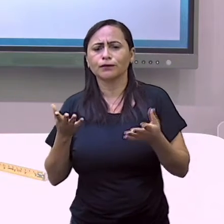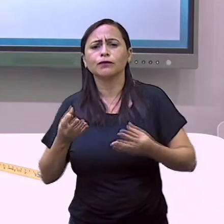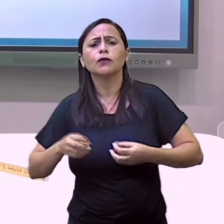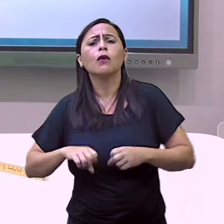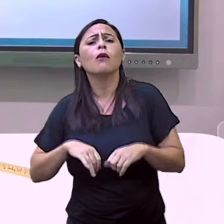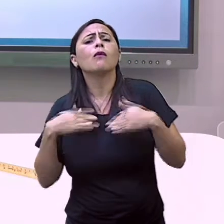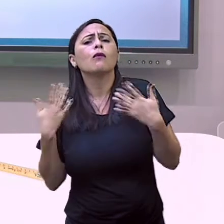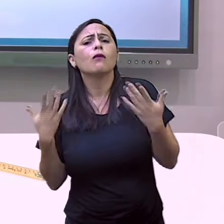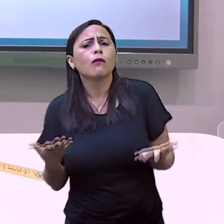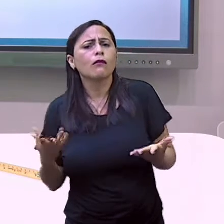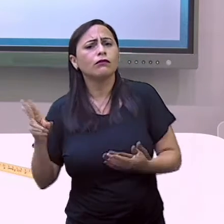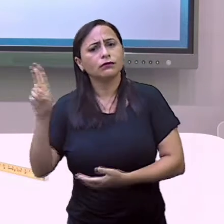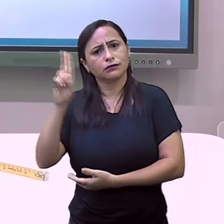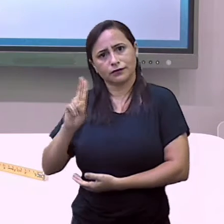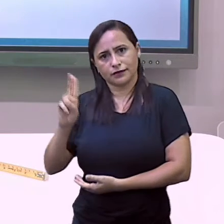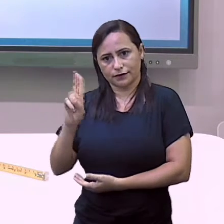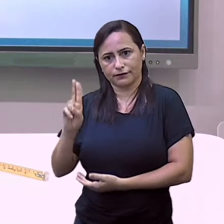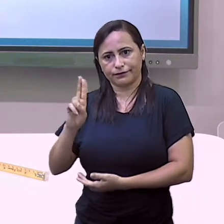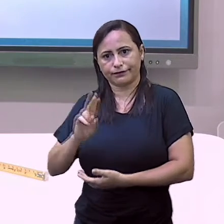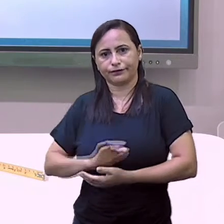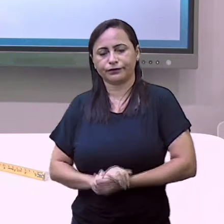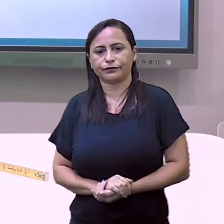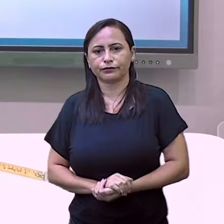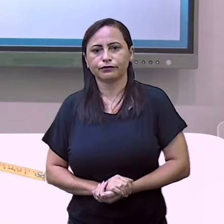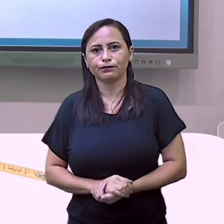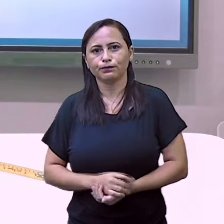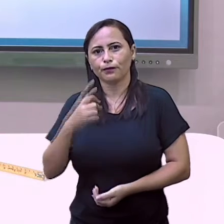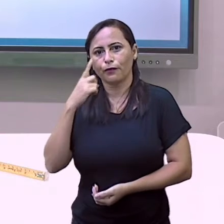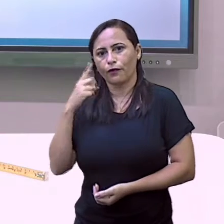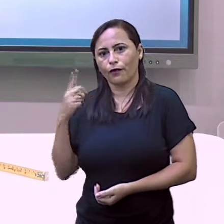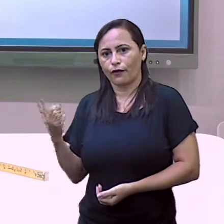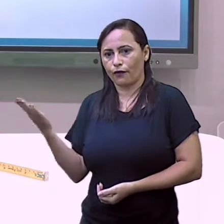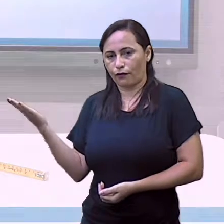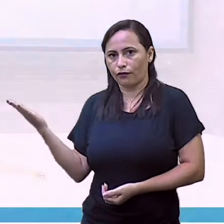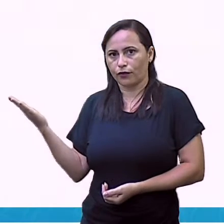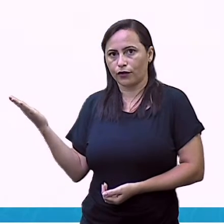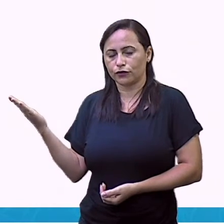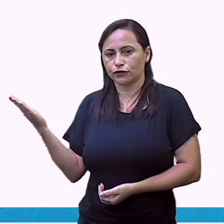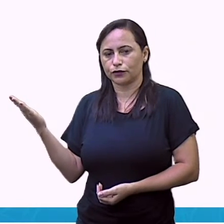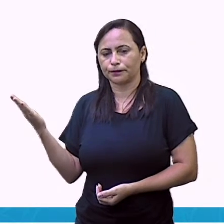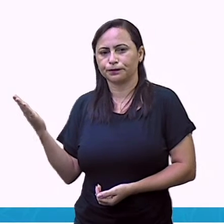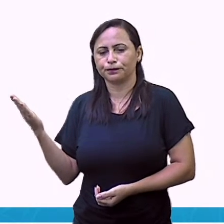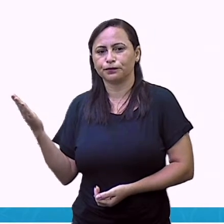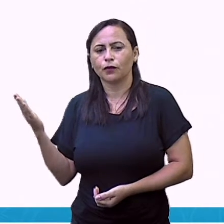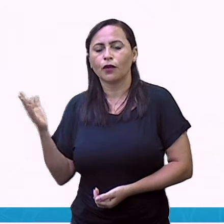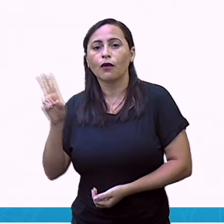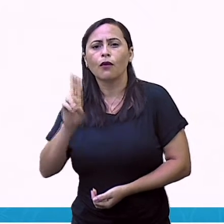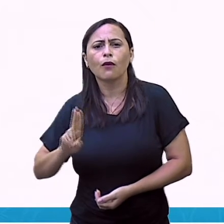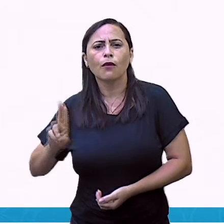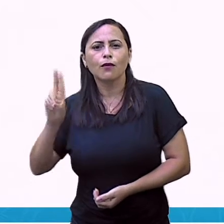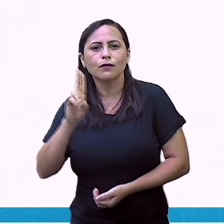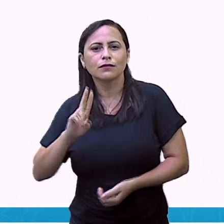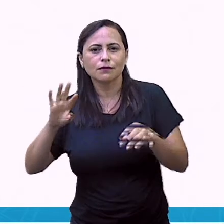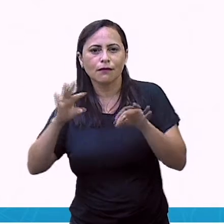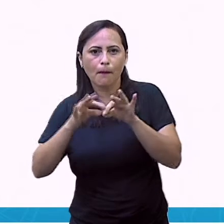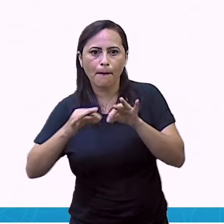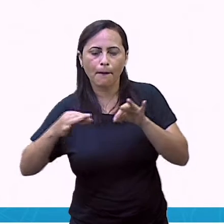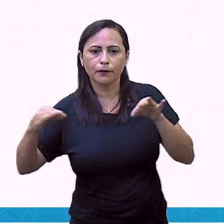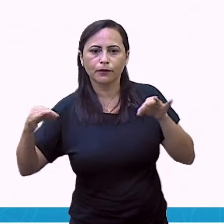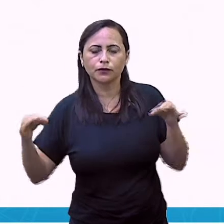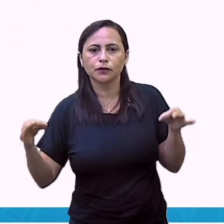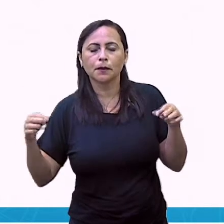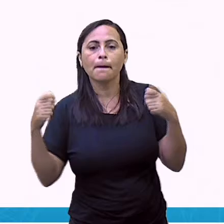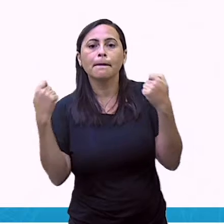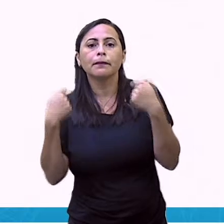utilizo essa medida? Para eu fazer esta medida, como nós lemos anteriormente,